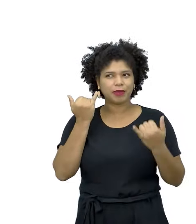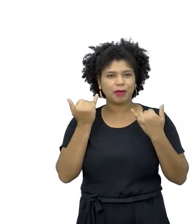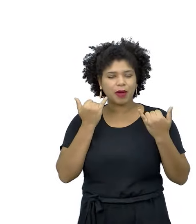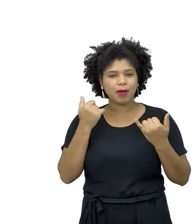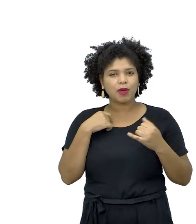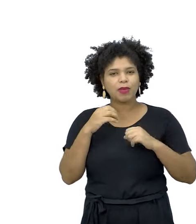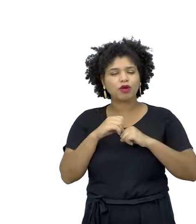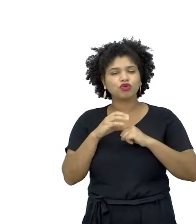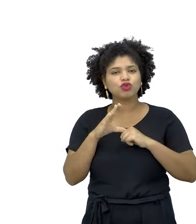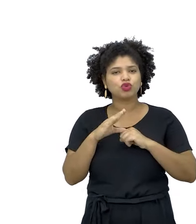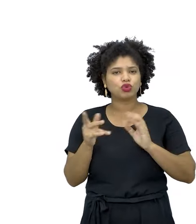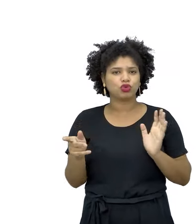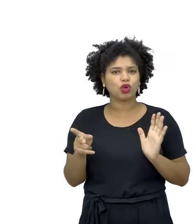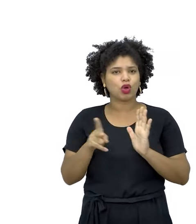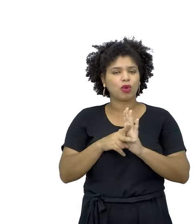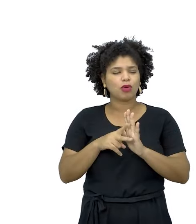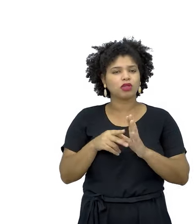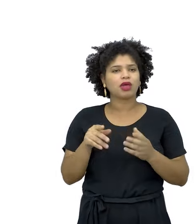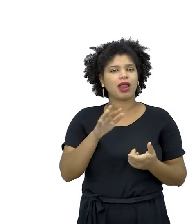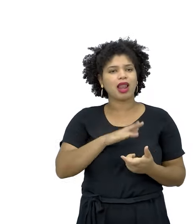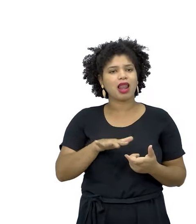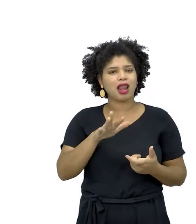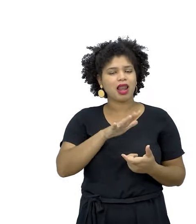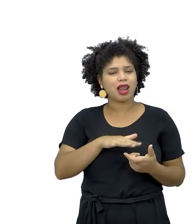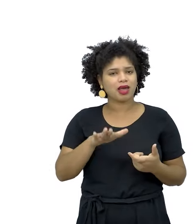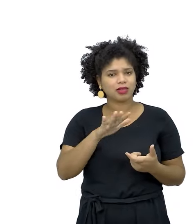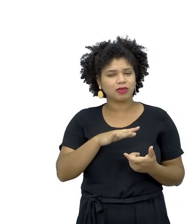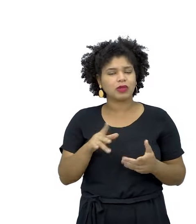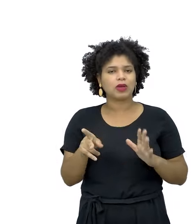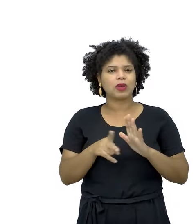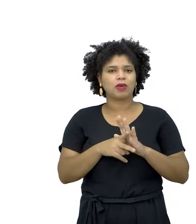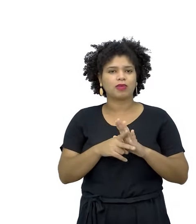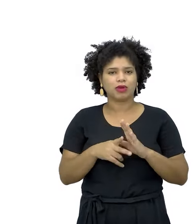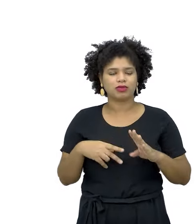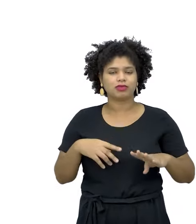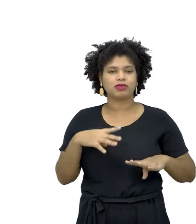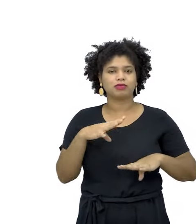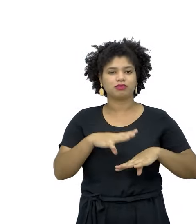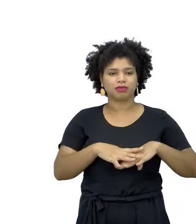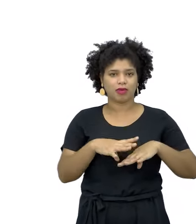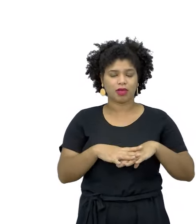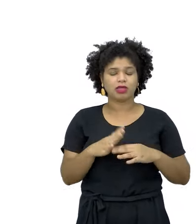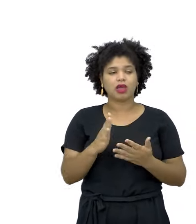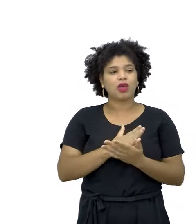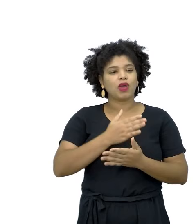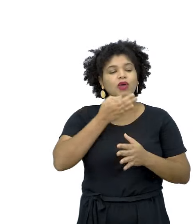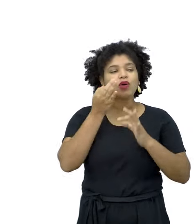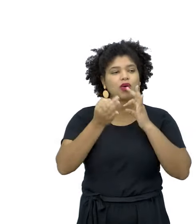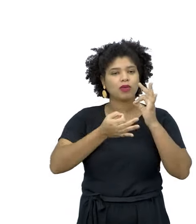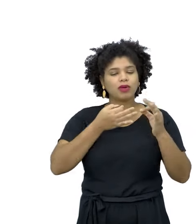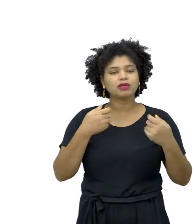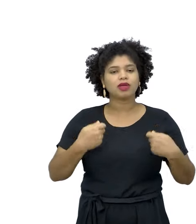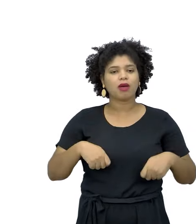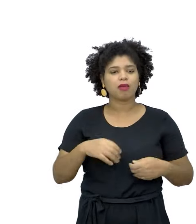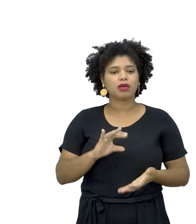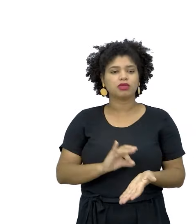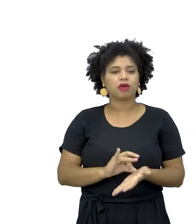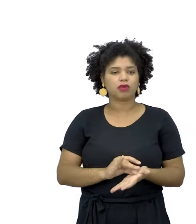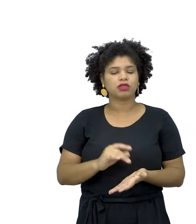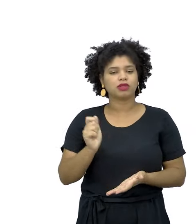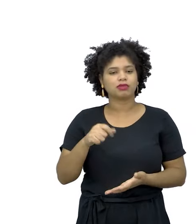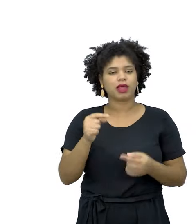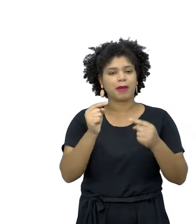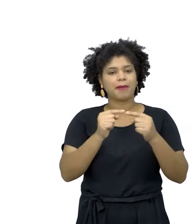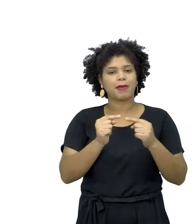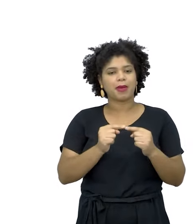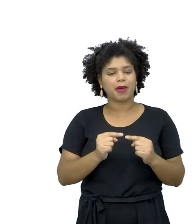vida, no seu letramento matemático, os argumentos que são necessários para que ele consiga dar